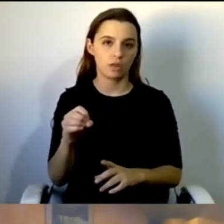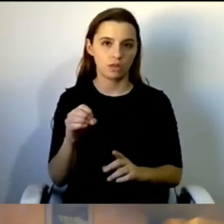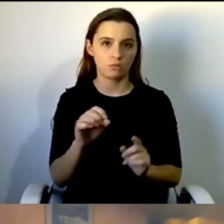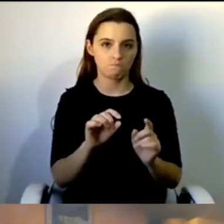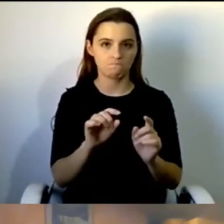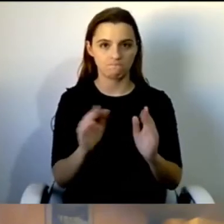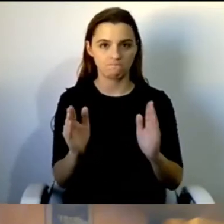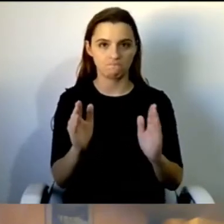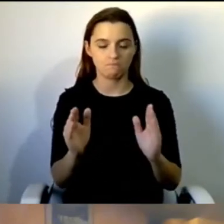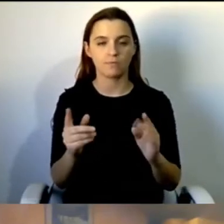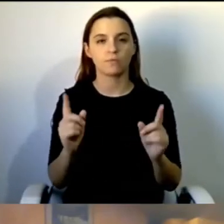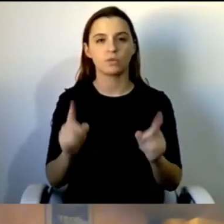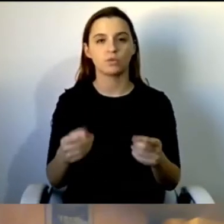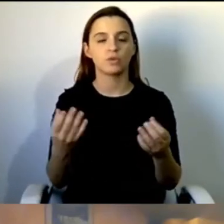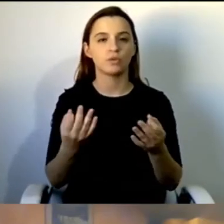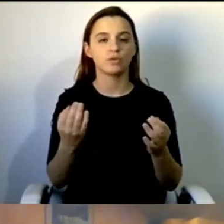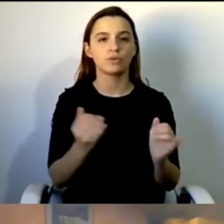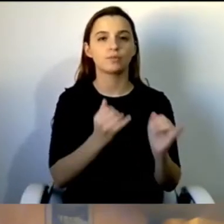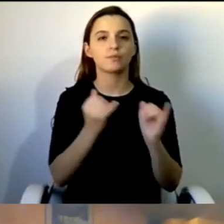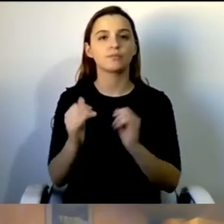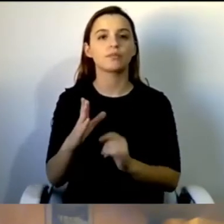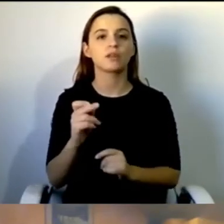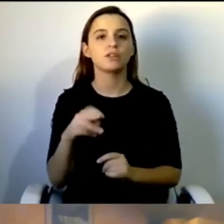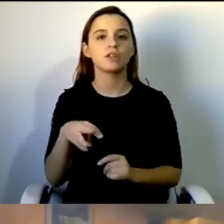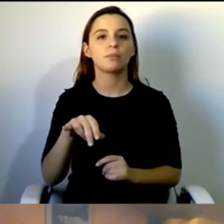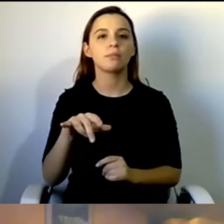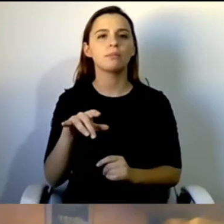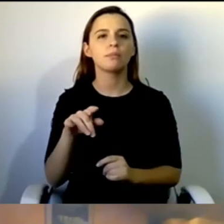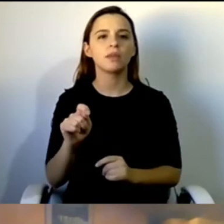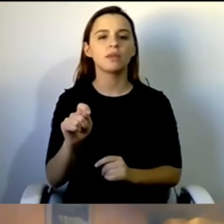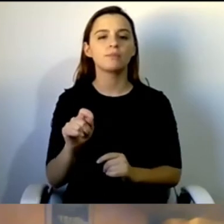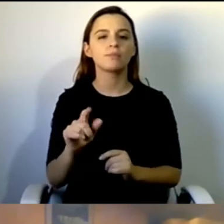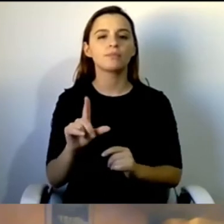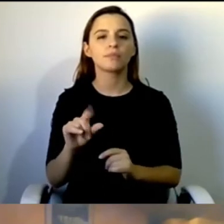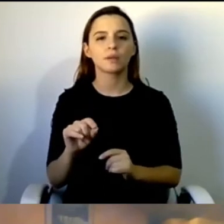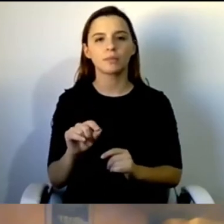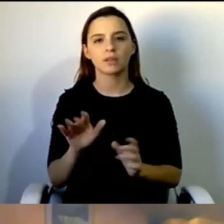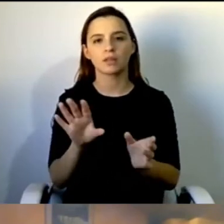E a Jamie Bolling também faz parte da direção